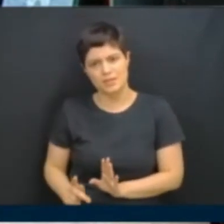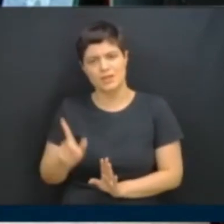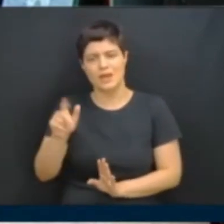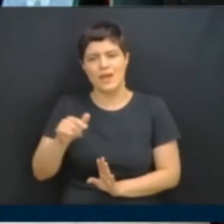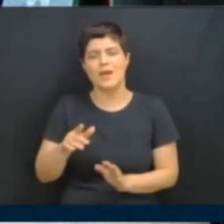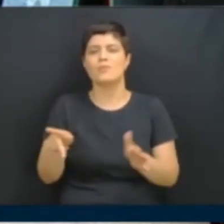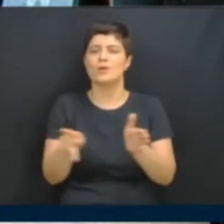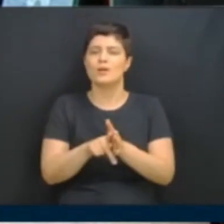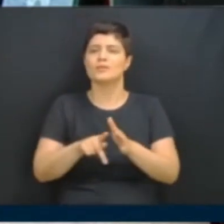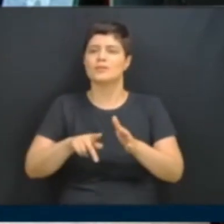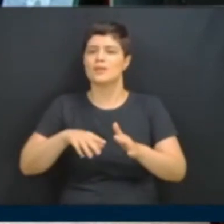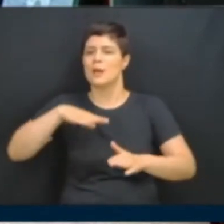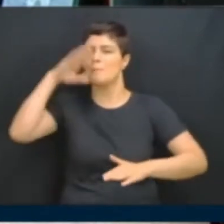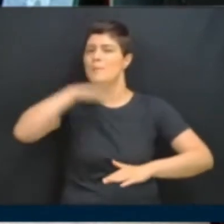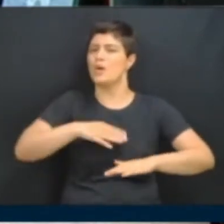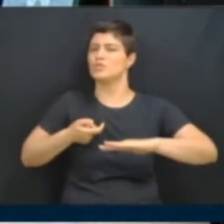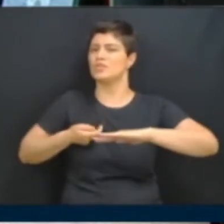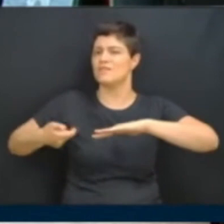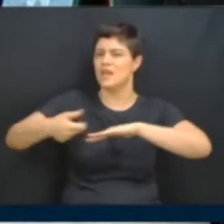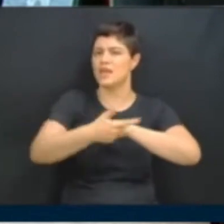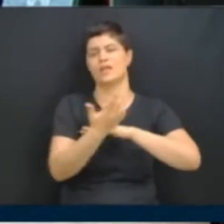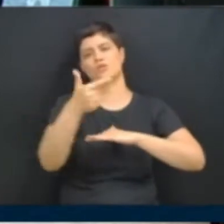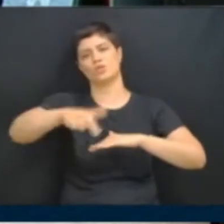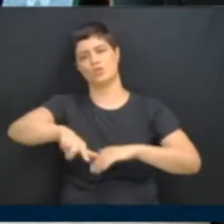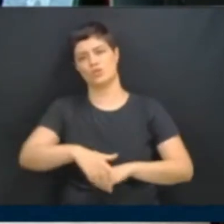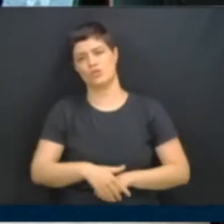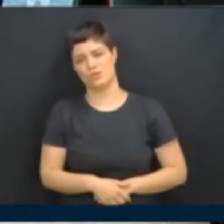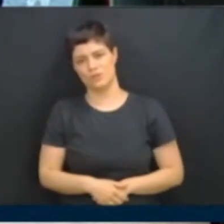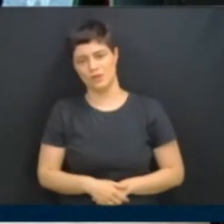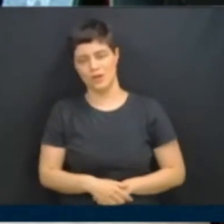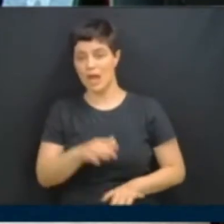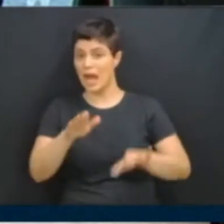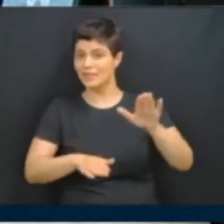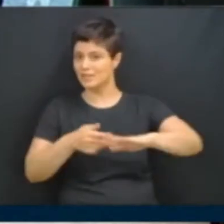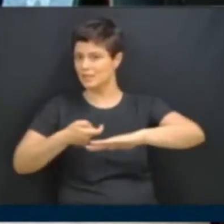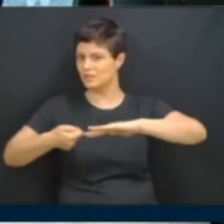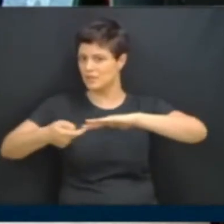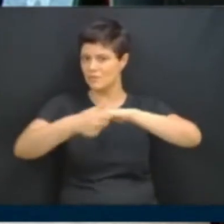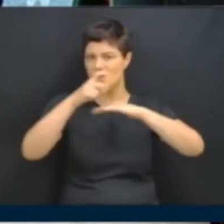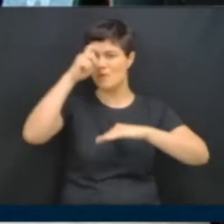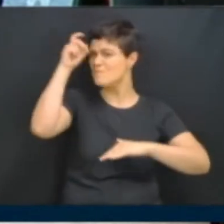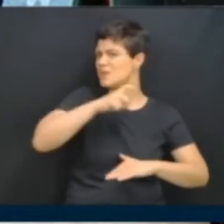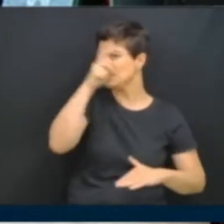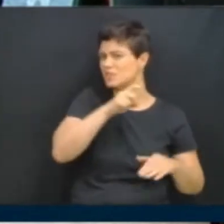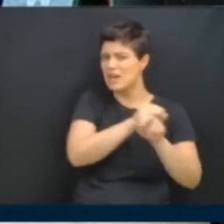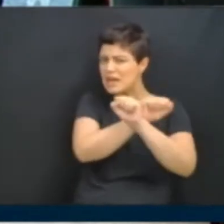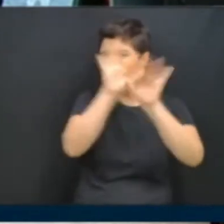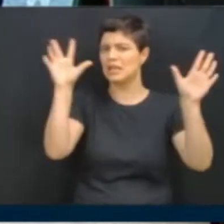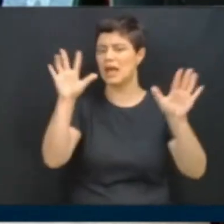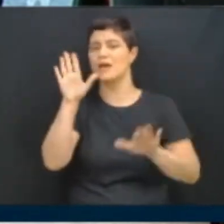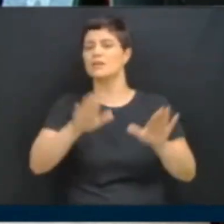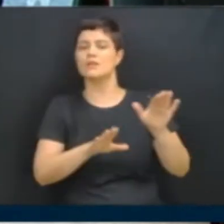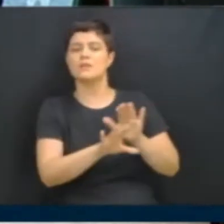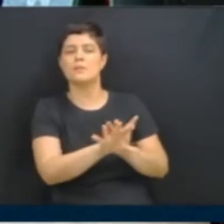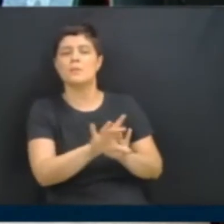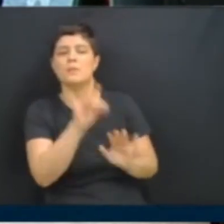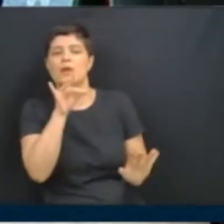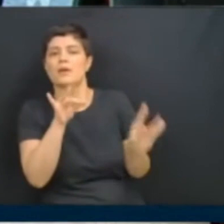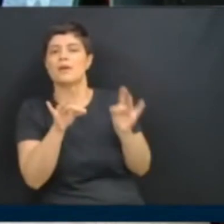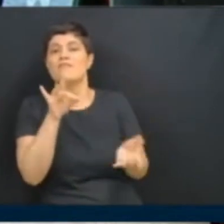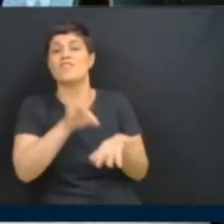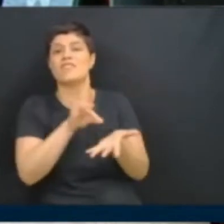fake news. Uma hora mentira deslavada, outra hora cata um recorte da verdade e